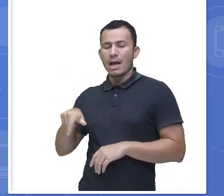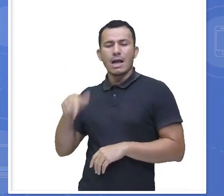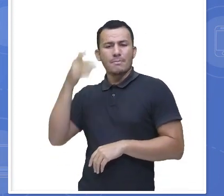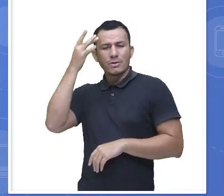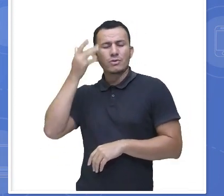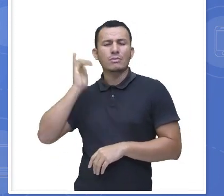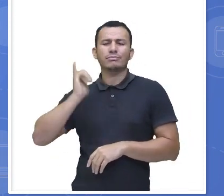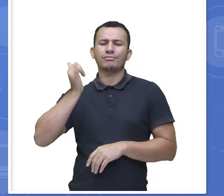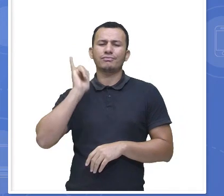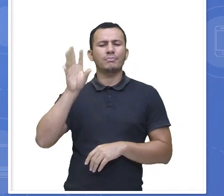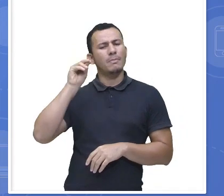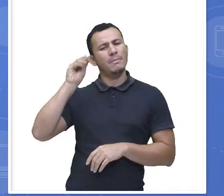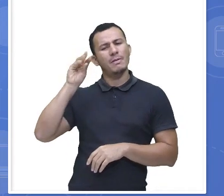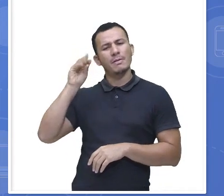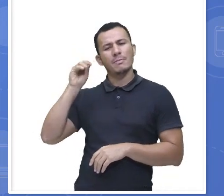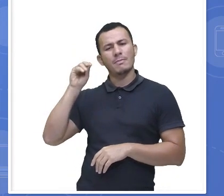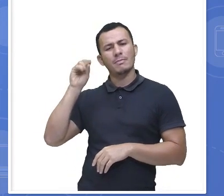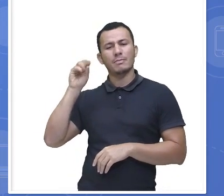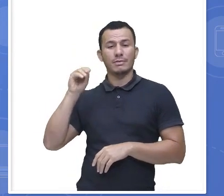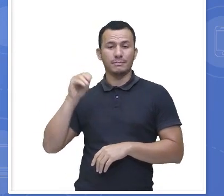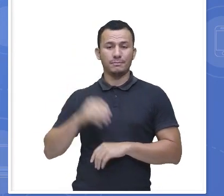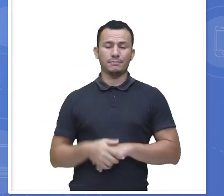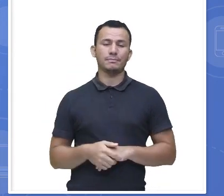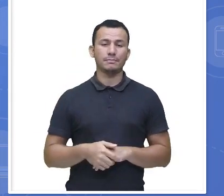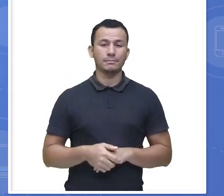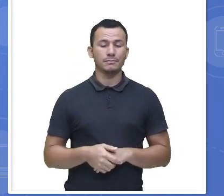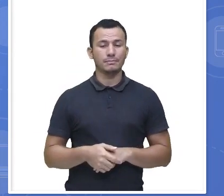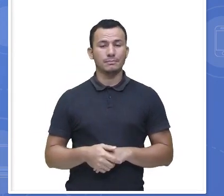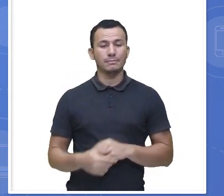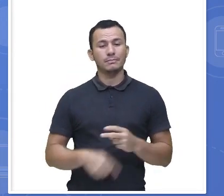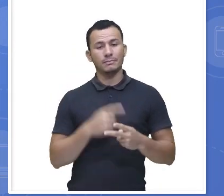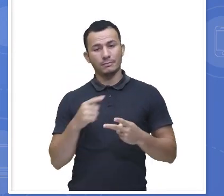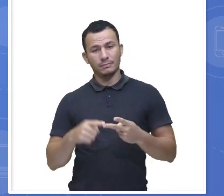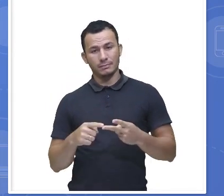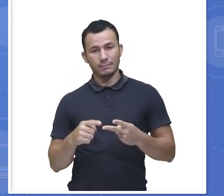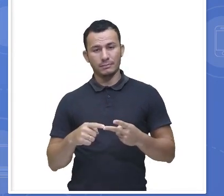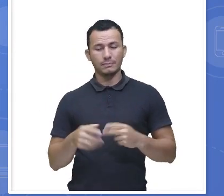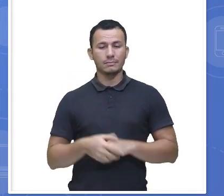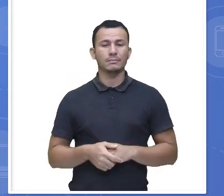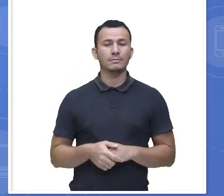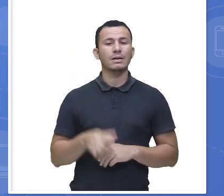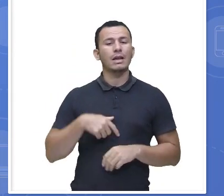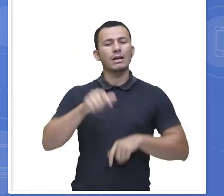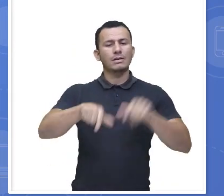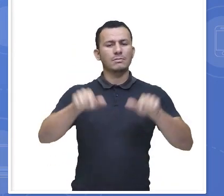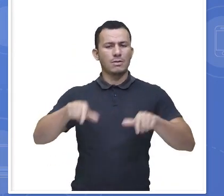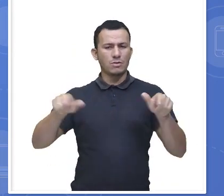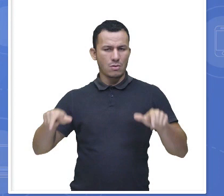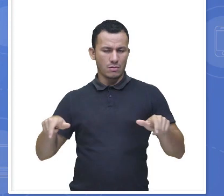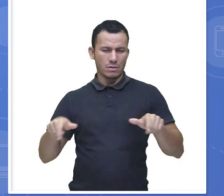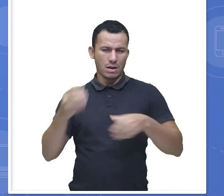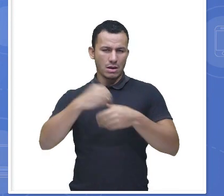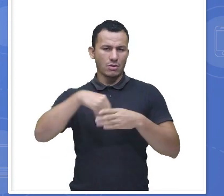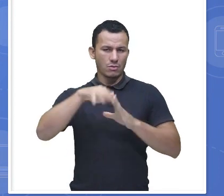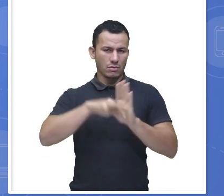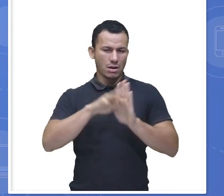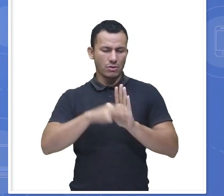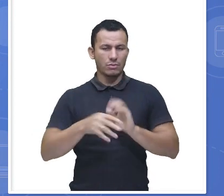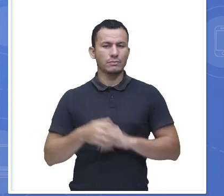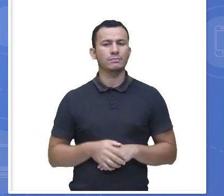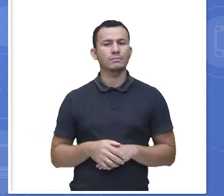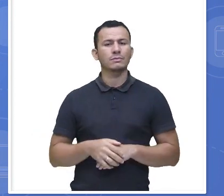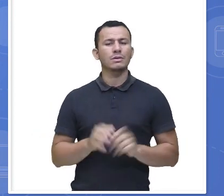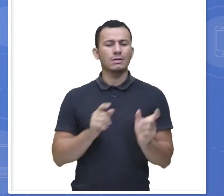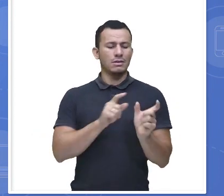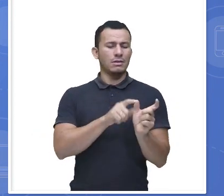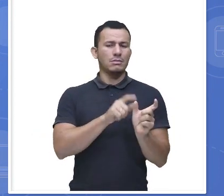contando a história, que está narrando a história. Seguindo, então, nós temos as personagens. Aqui, personagem é uma palavra que você